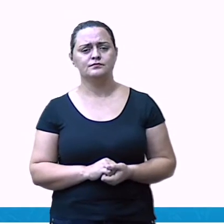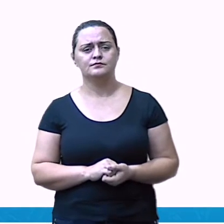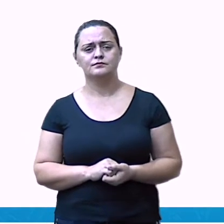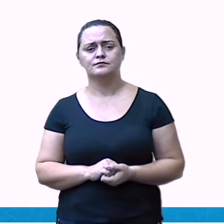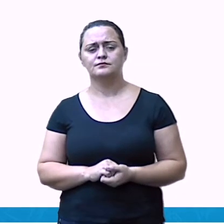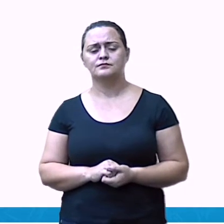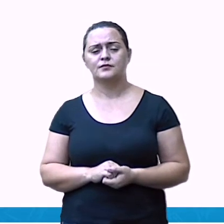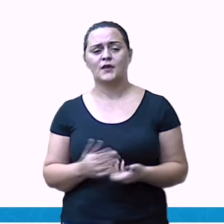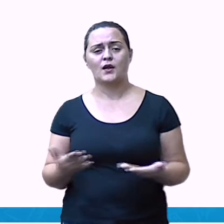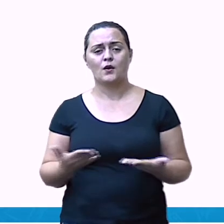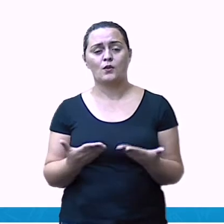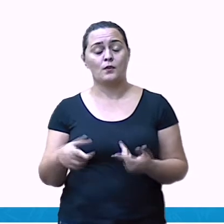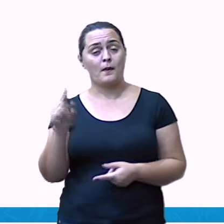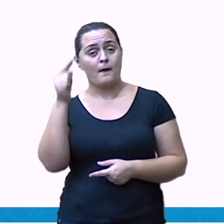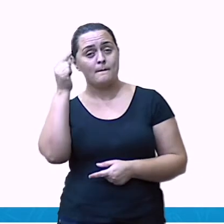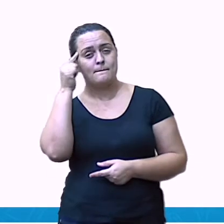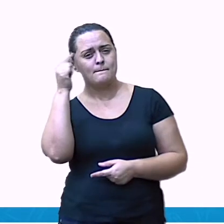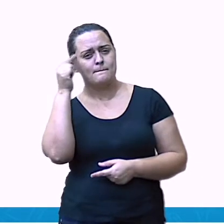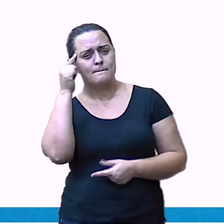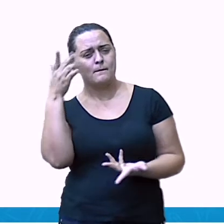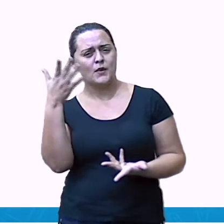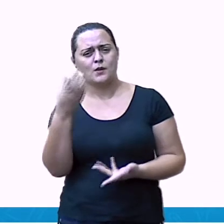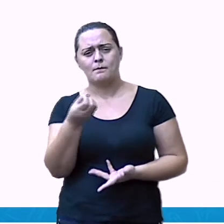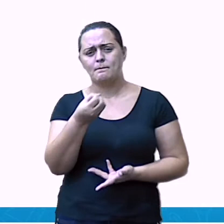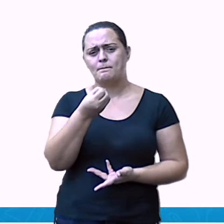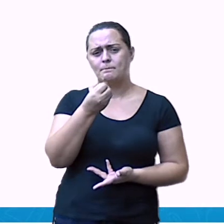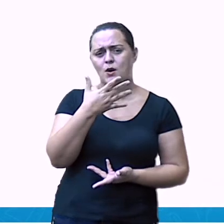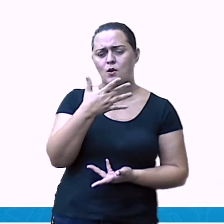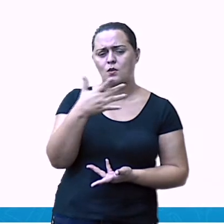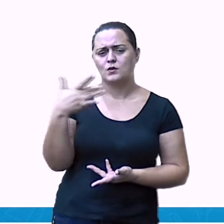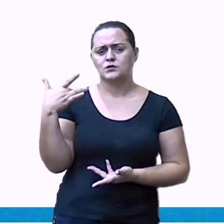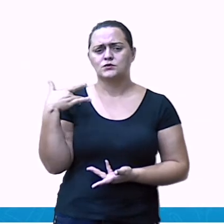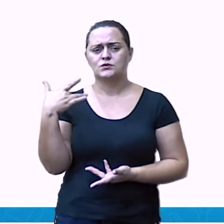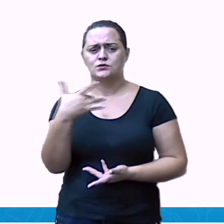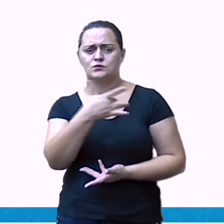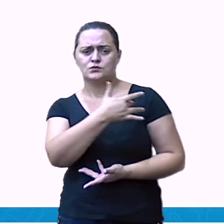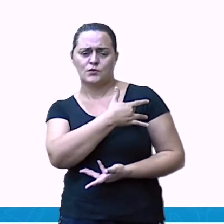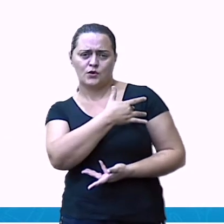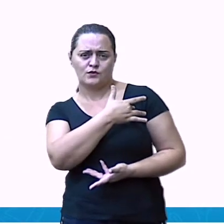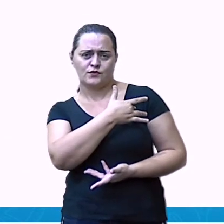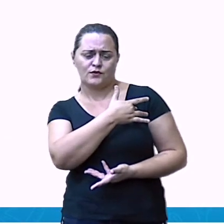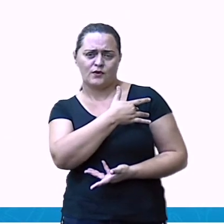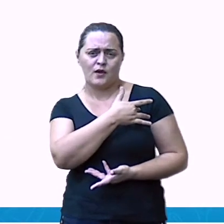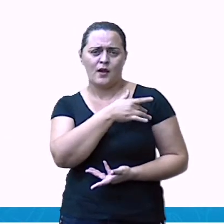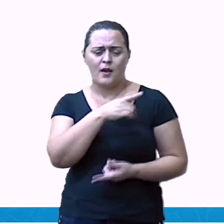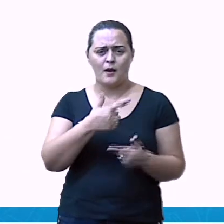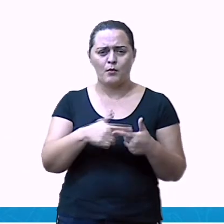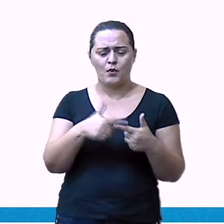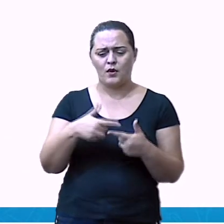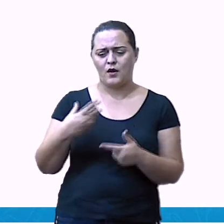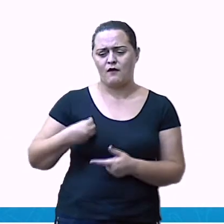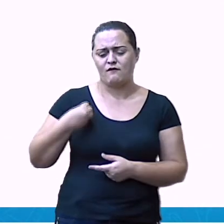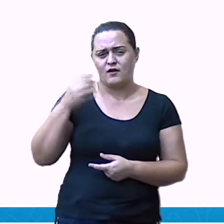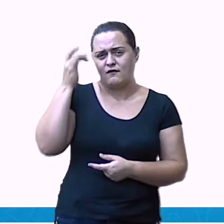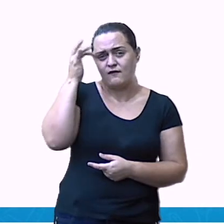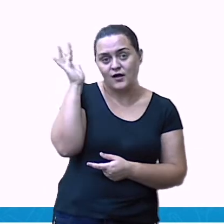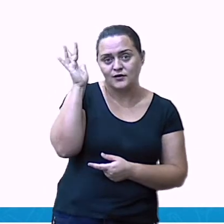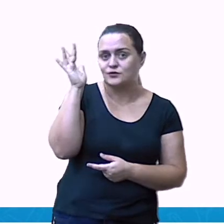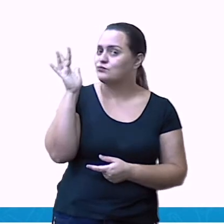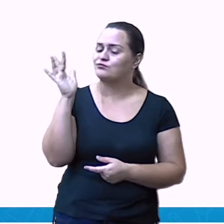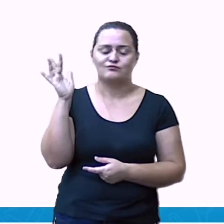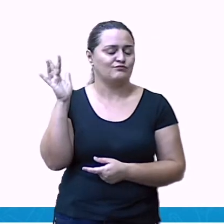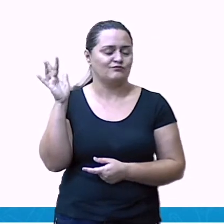Uma mente saudável não é reflexo de uma vida sem desafios. Saiba como